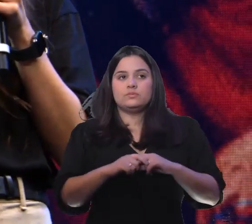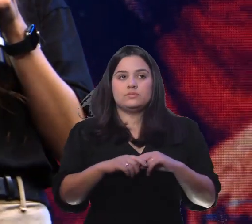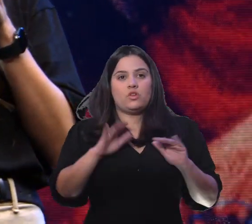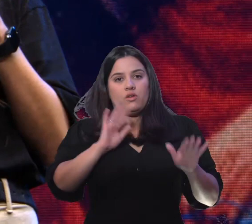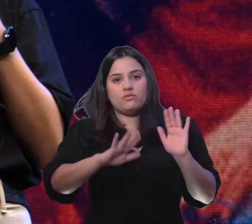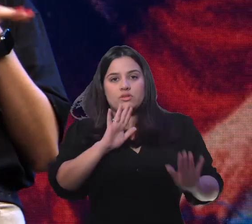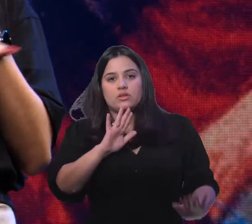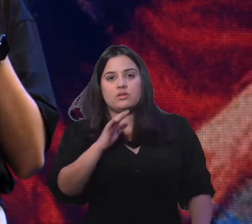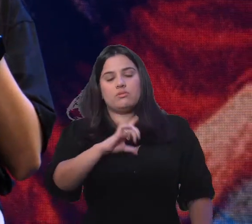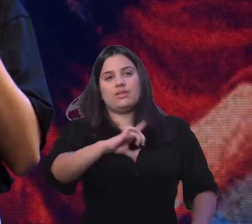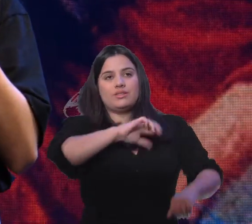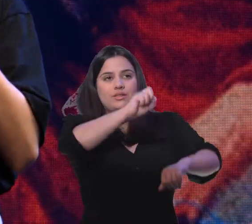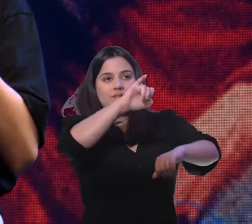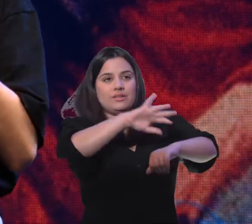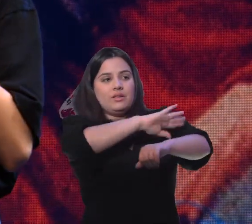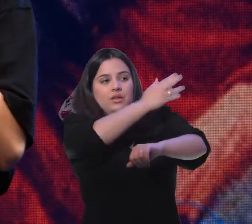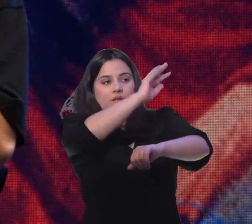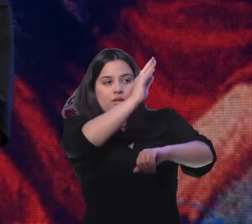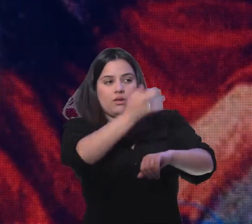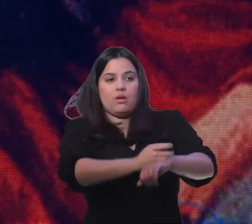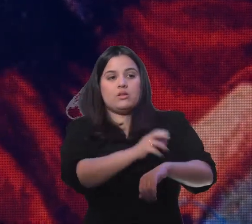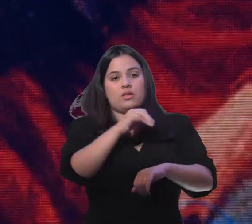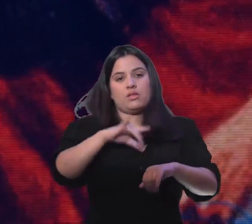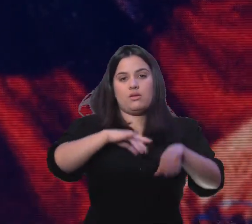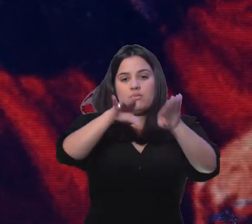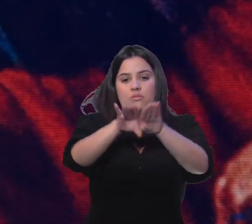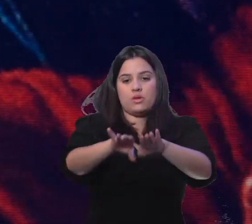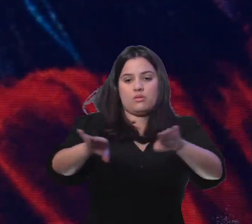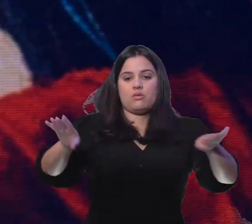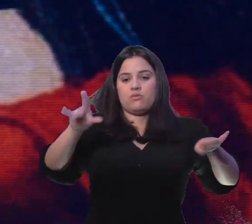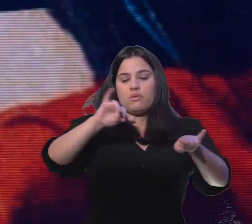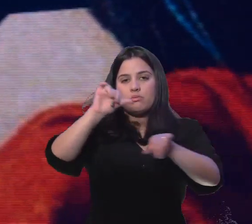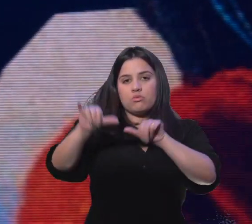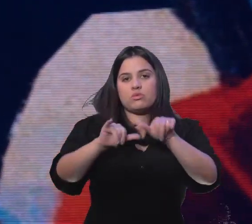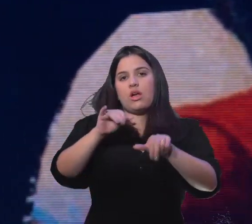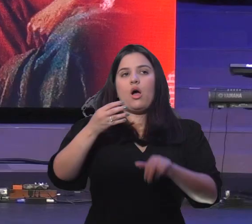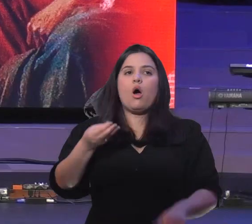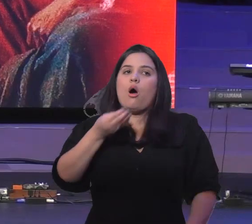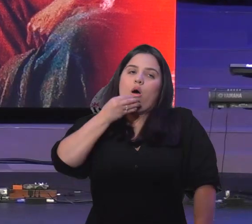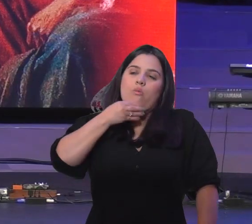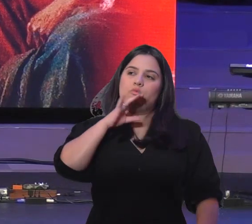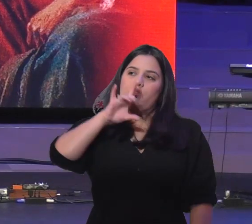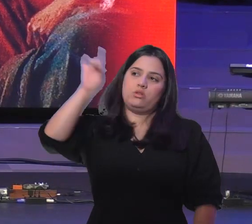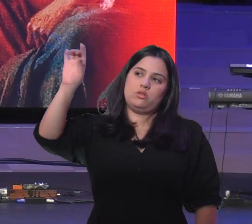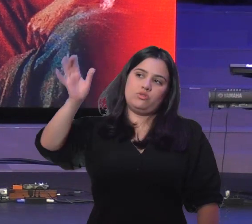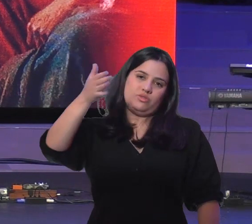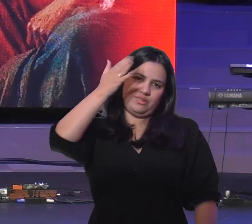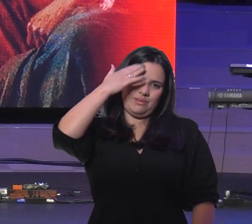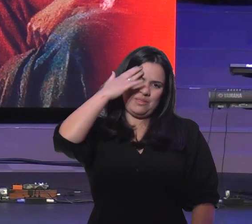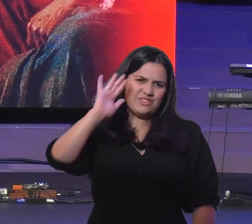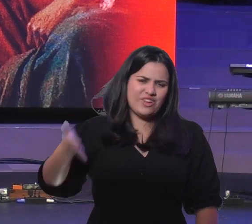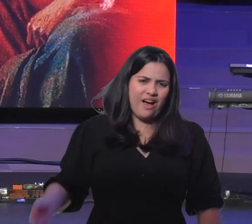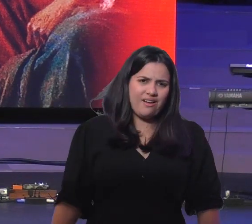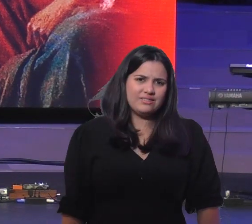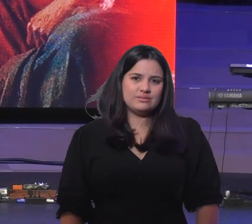se tem montanha, se é plano, vai mudar um pouco a estratégia. Óbvio que Deus já sabia, mas ele queria passar essa informação para o povo. Então, eles só tinham